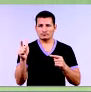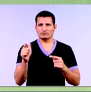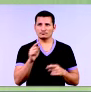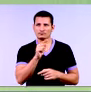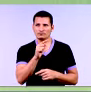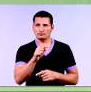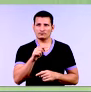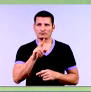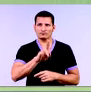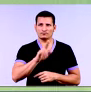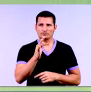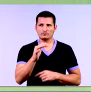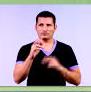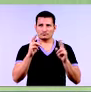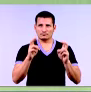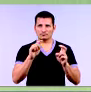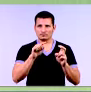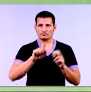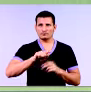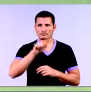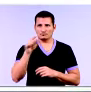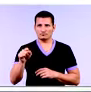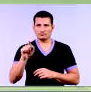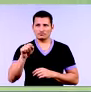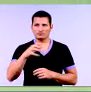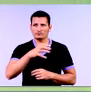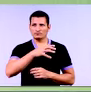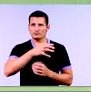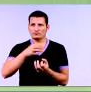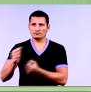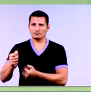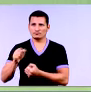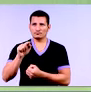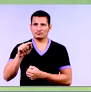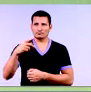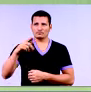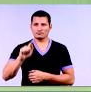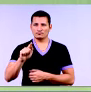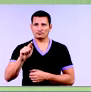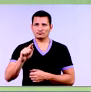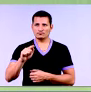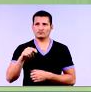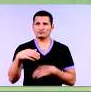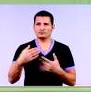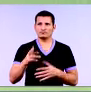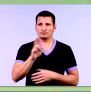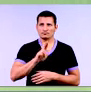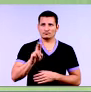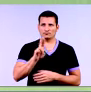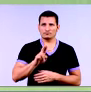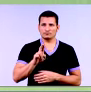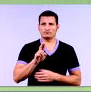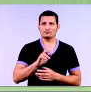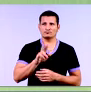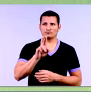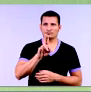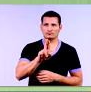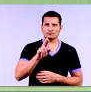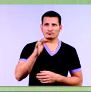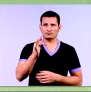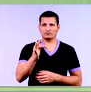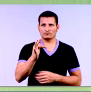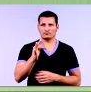Este campo é o que eu recepcionarei na página de processamento. Então, eu estou utilizando o campo UF.